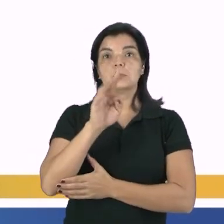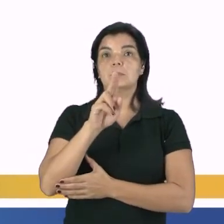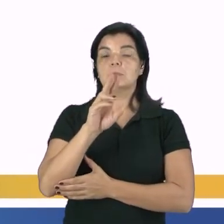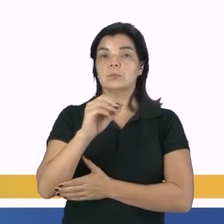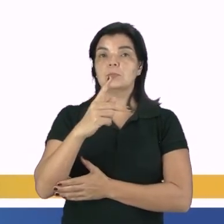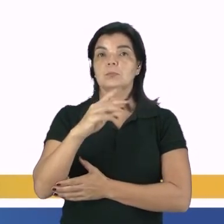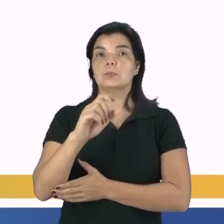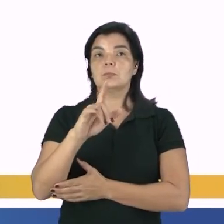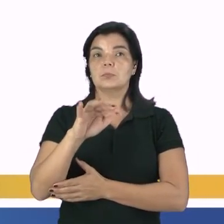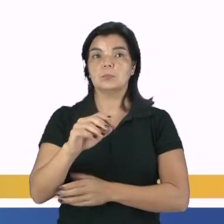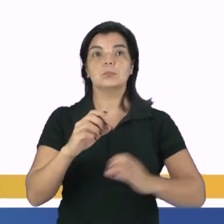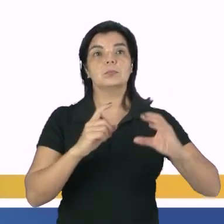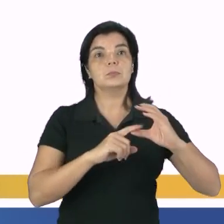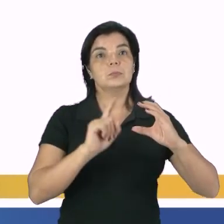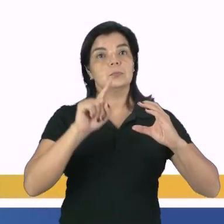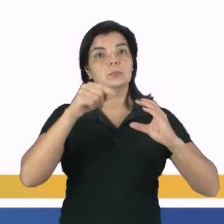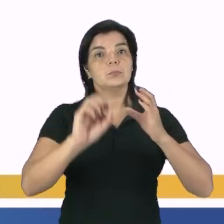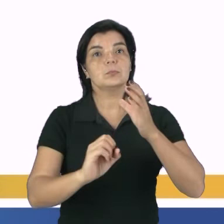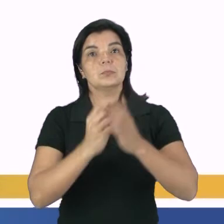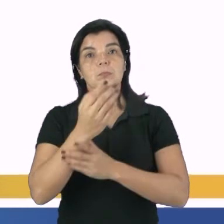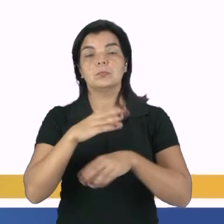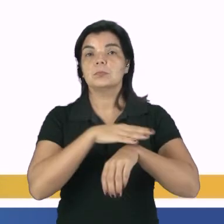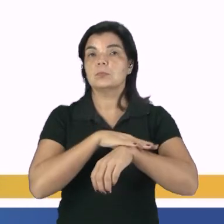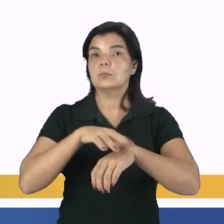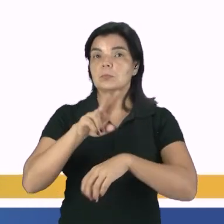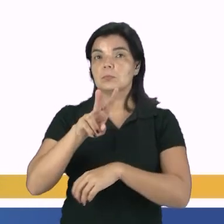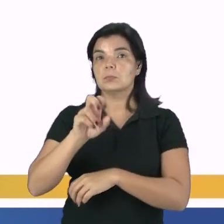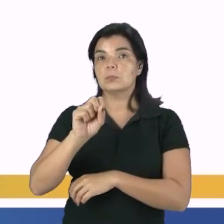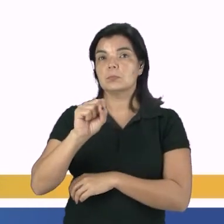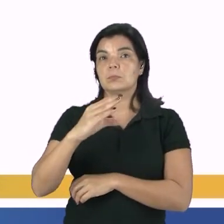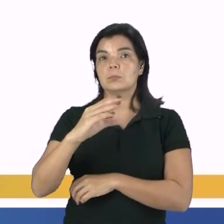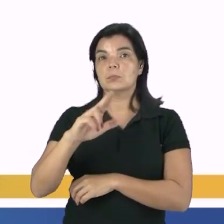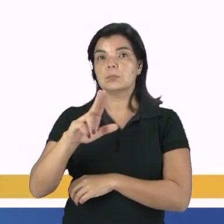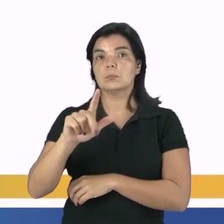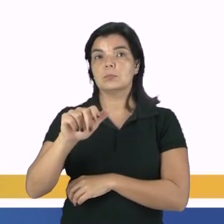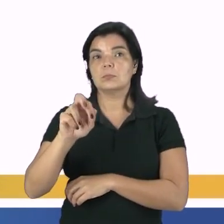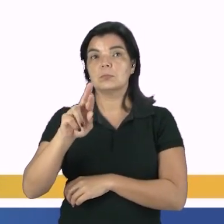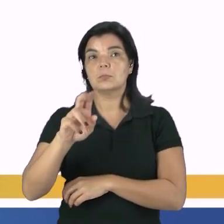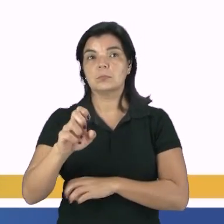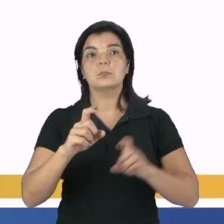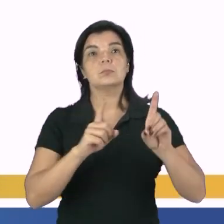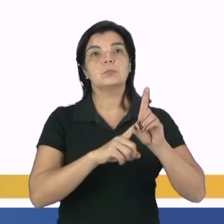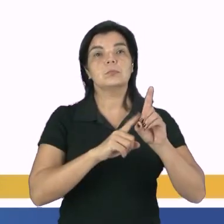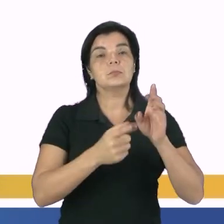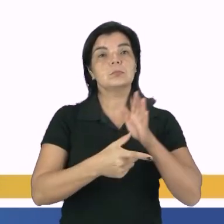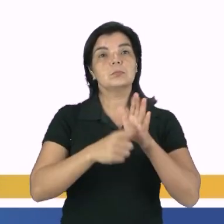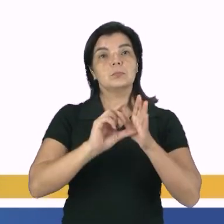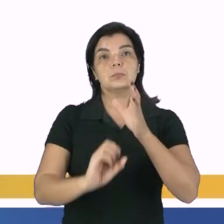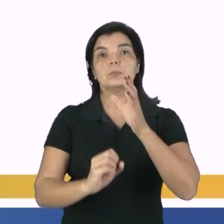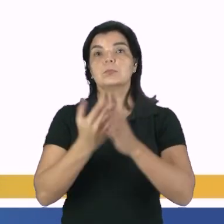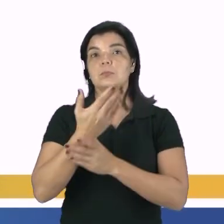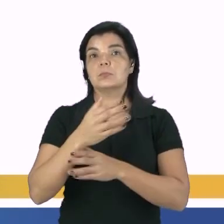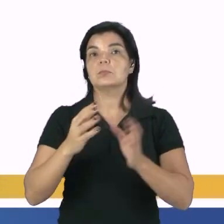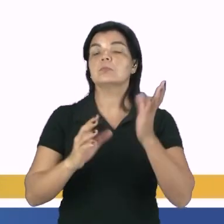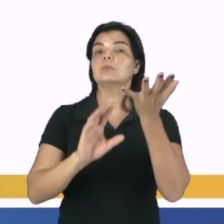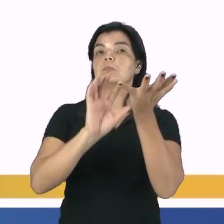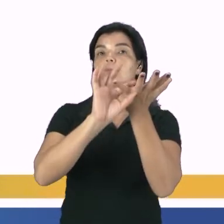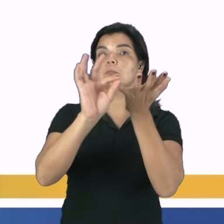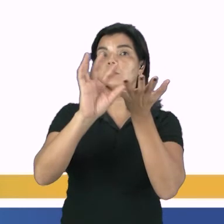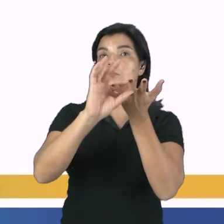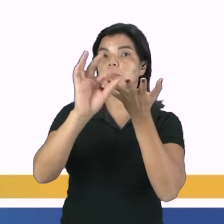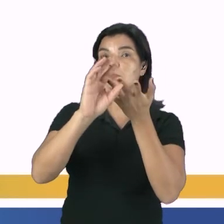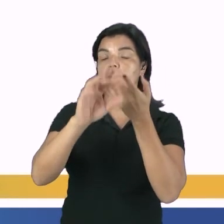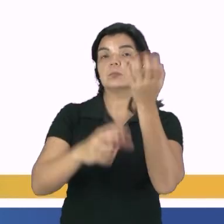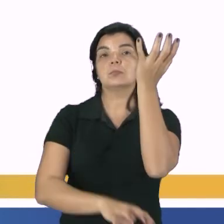polínico. Letra C, depois do surgimento dos tecidos vasculares. Ou letra D, antes do surgimento das folhas e dos